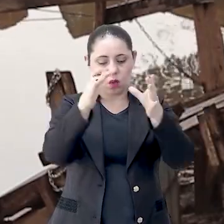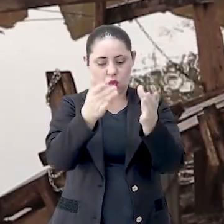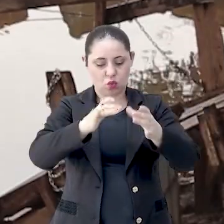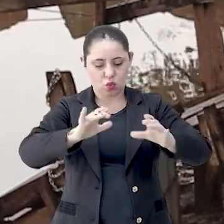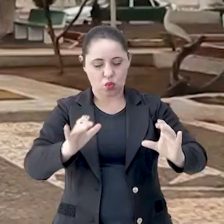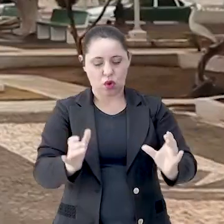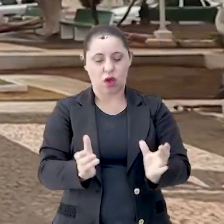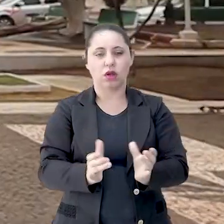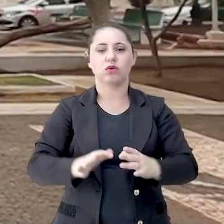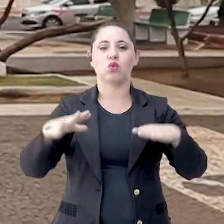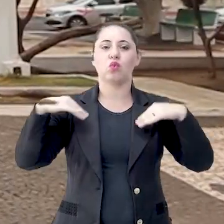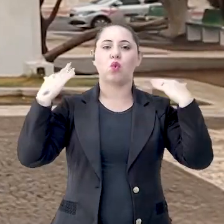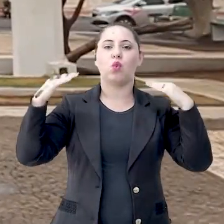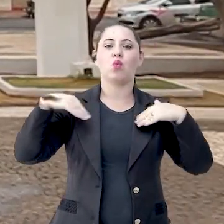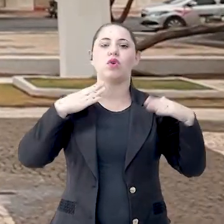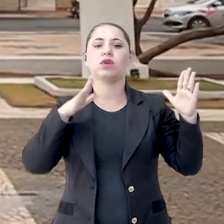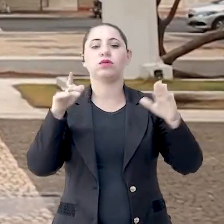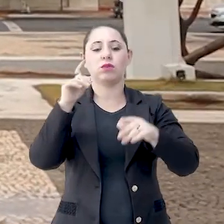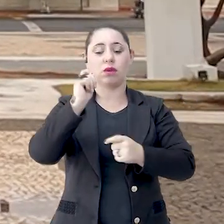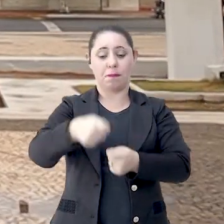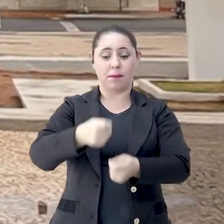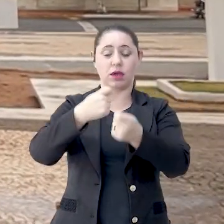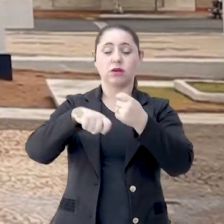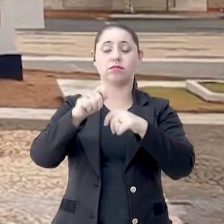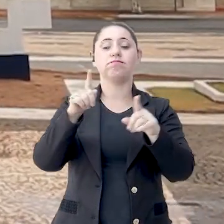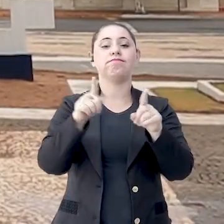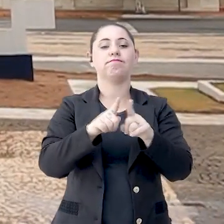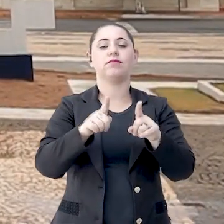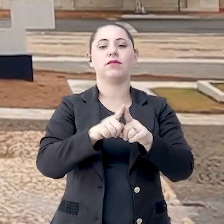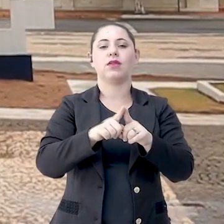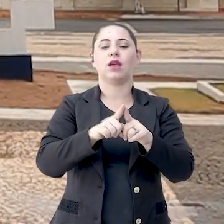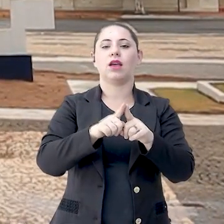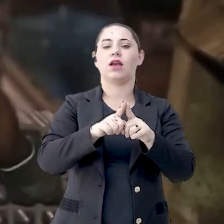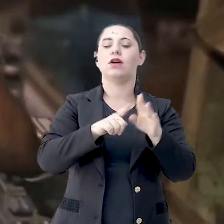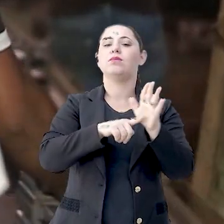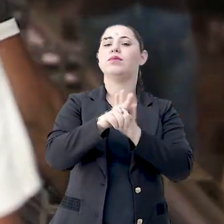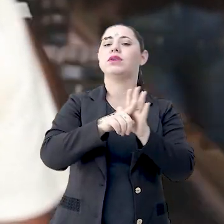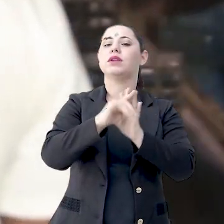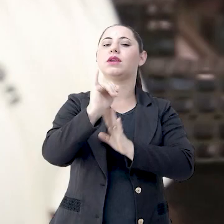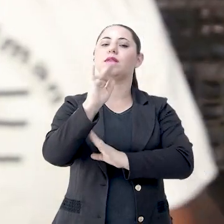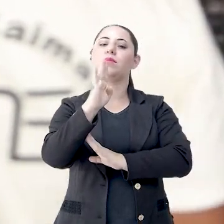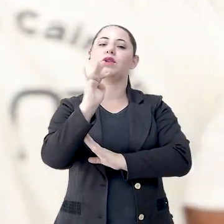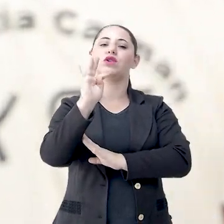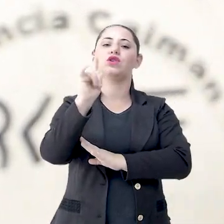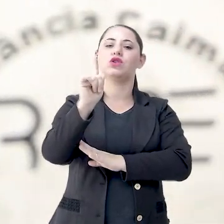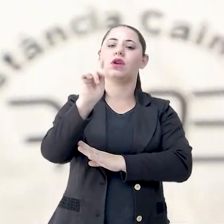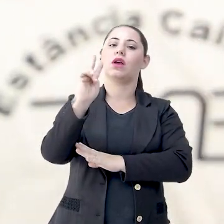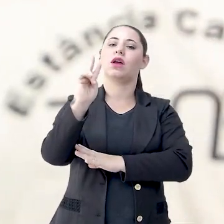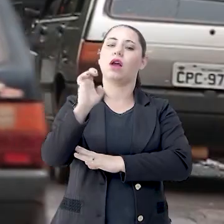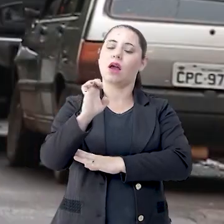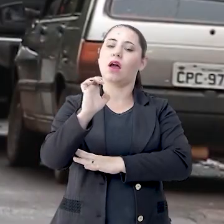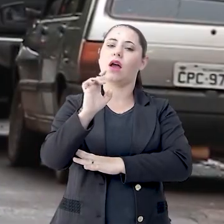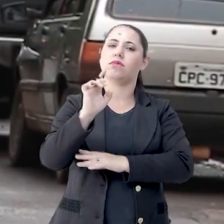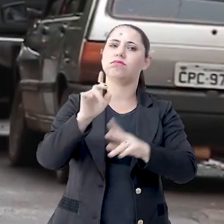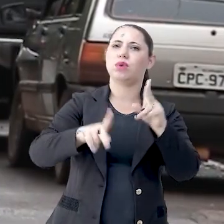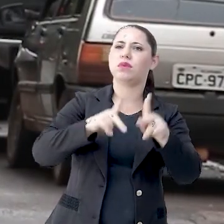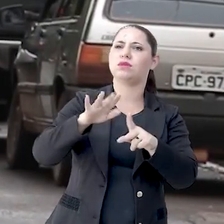e o ecoturismo. Segundo dados do censo do IBGE, a população está estimada em